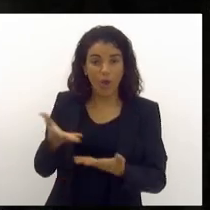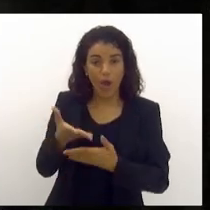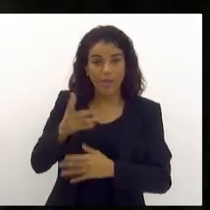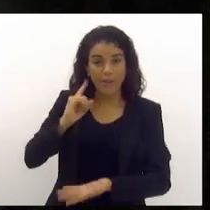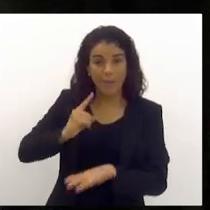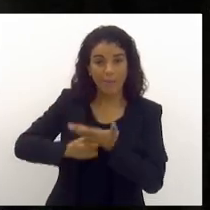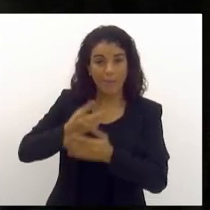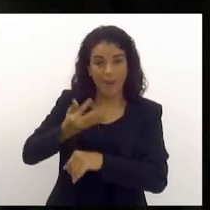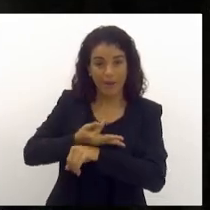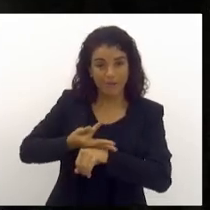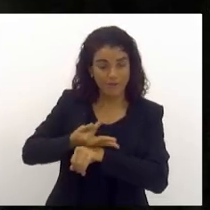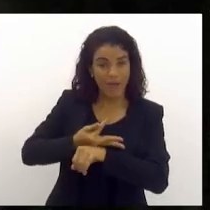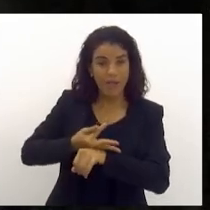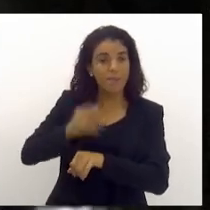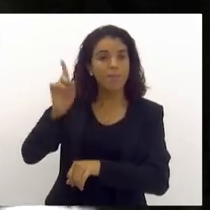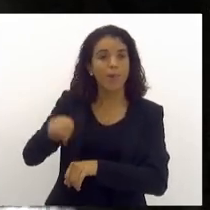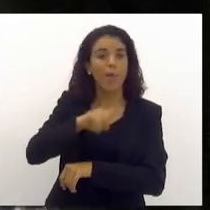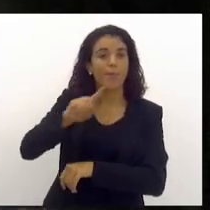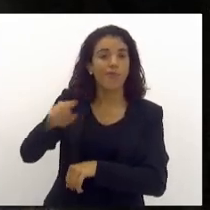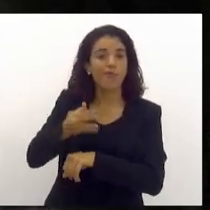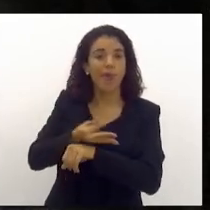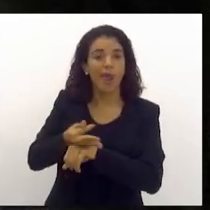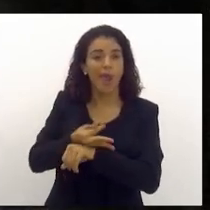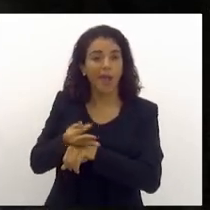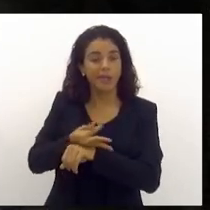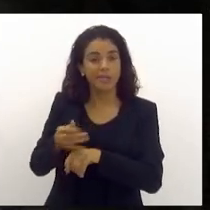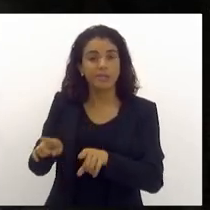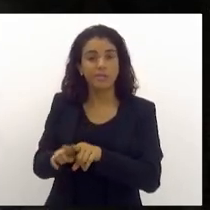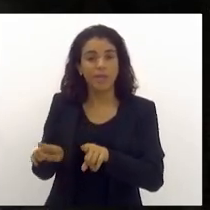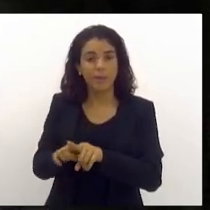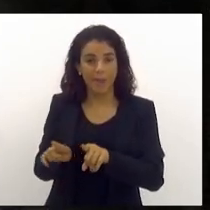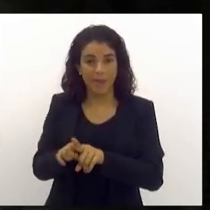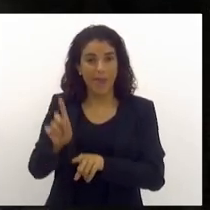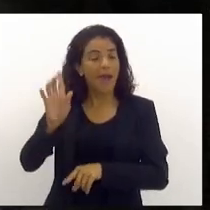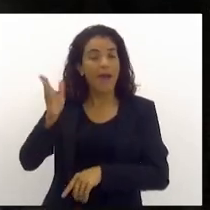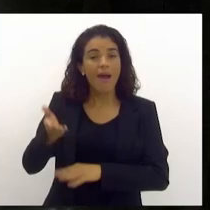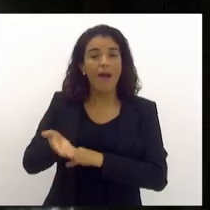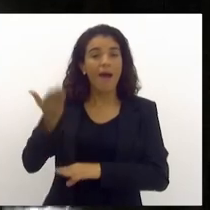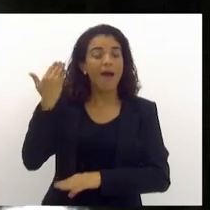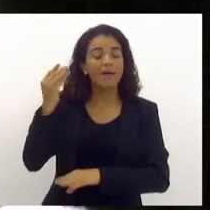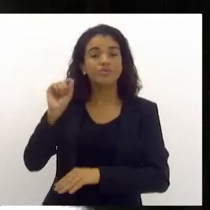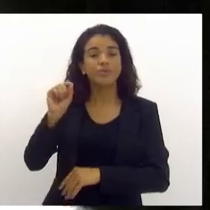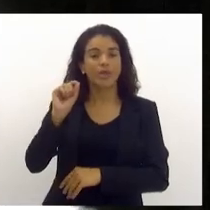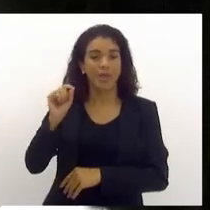policiais, colocaram uma câmera, senhor presidente, que era apenas para apurar,